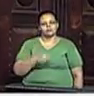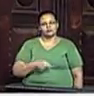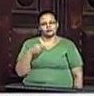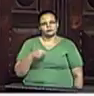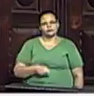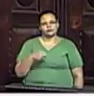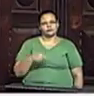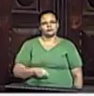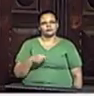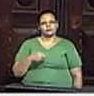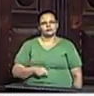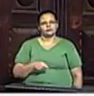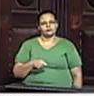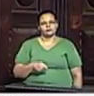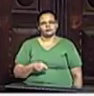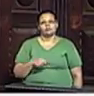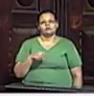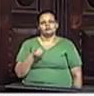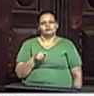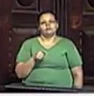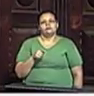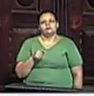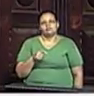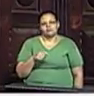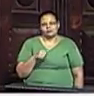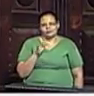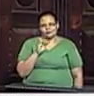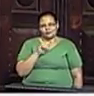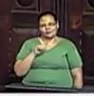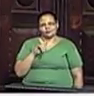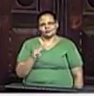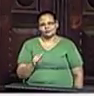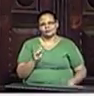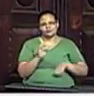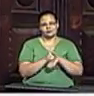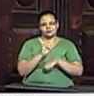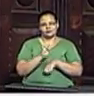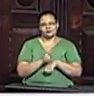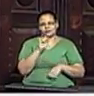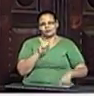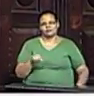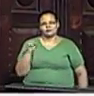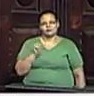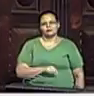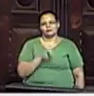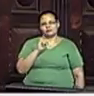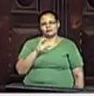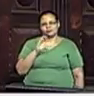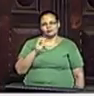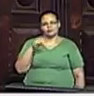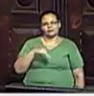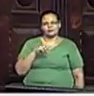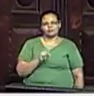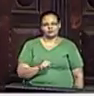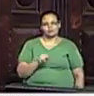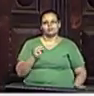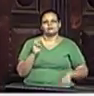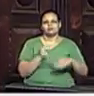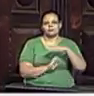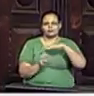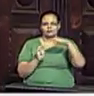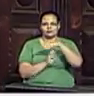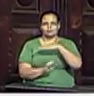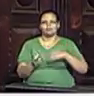obriga que a Fazenda Estadual cancele o registro no ICMS de empresas que